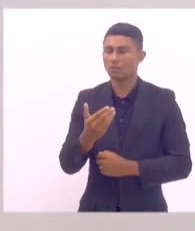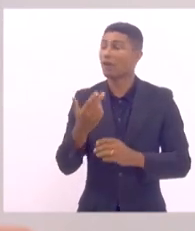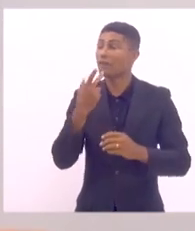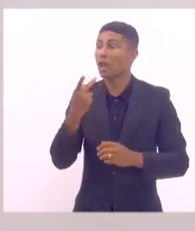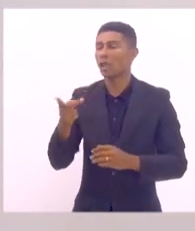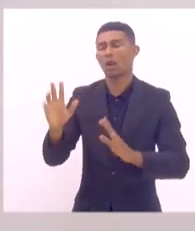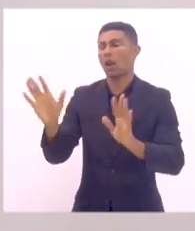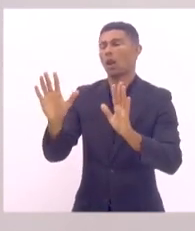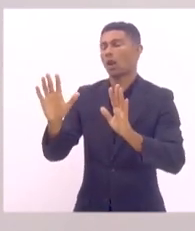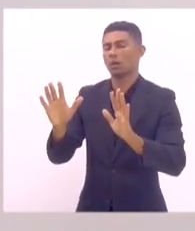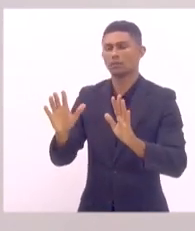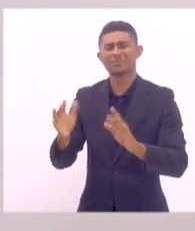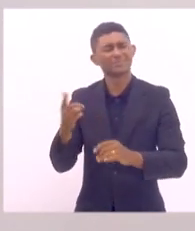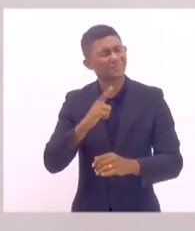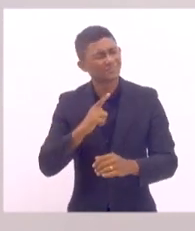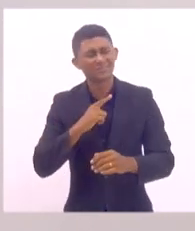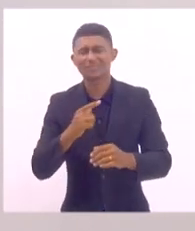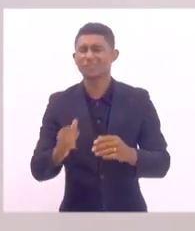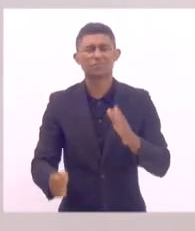Então, tem uma porção.